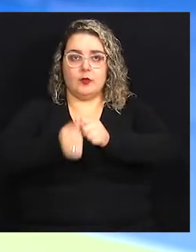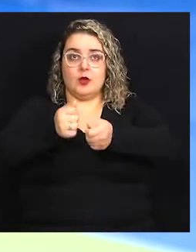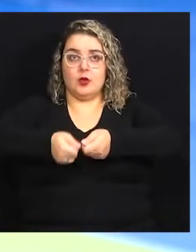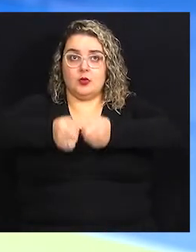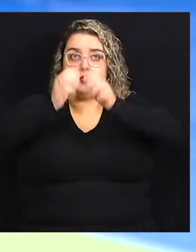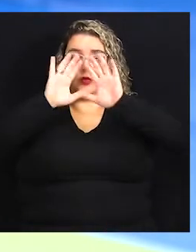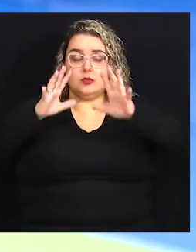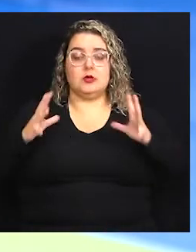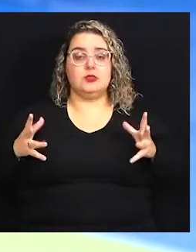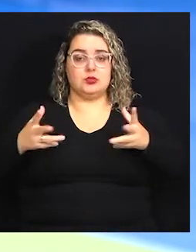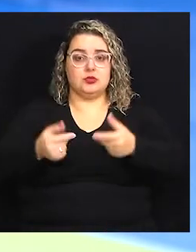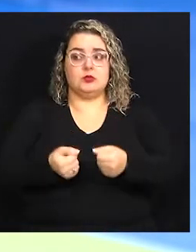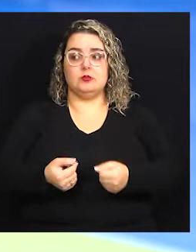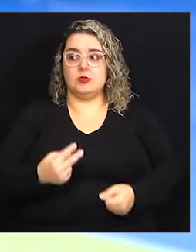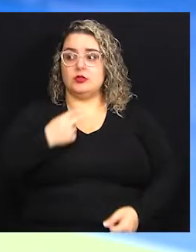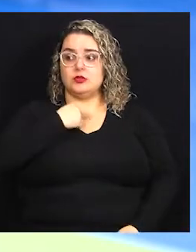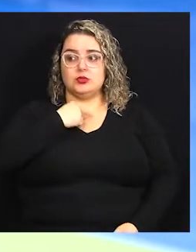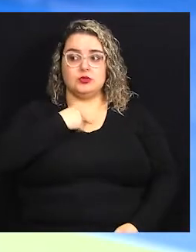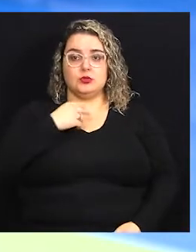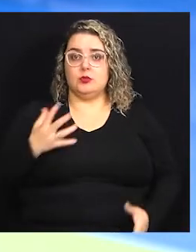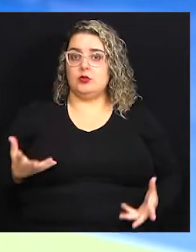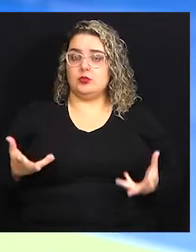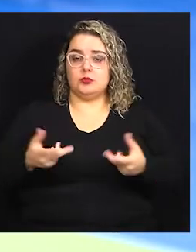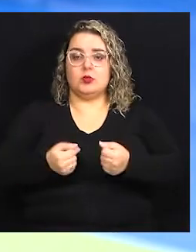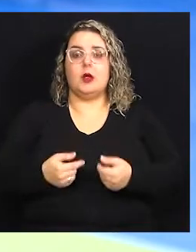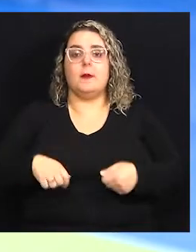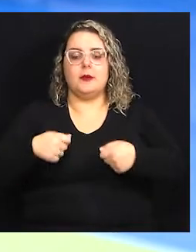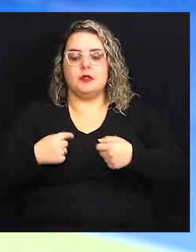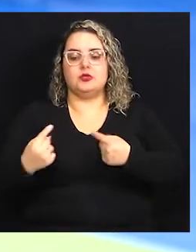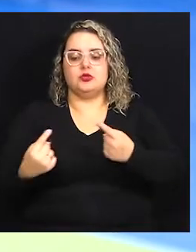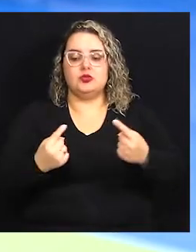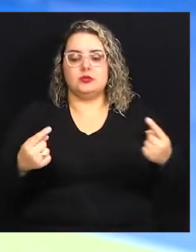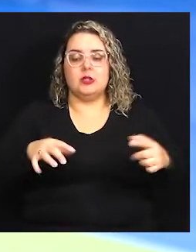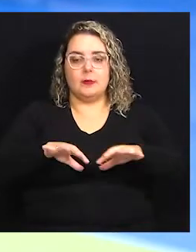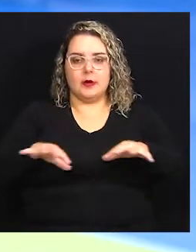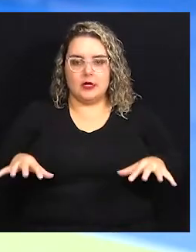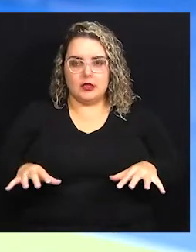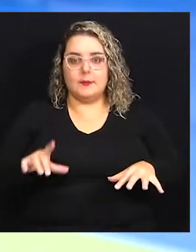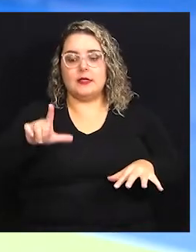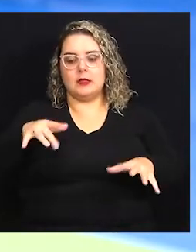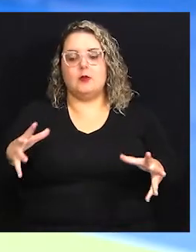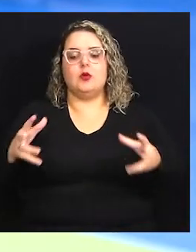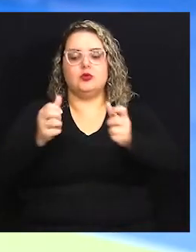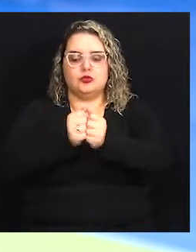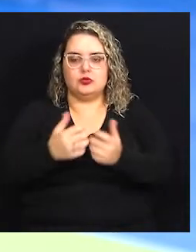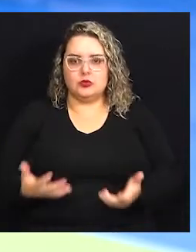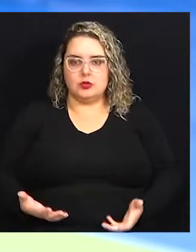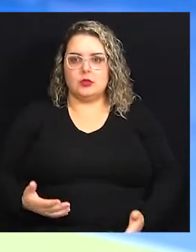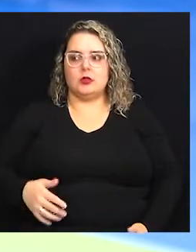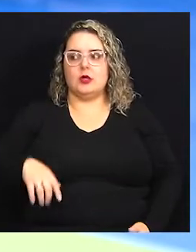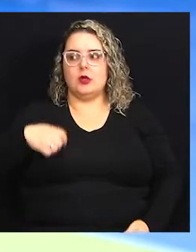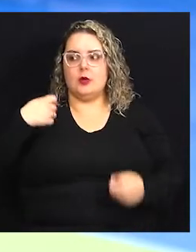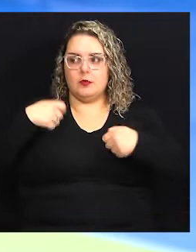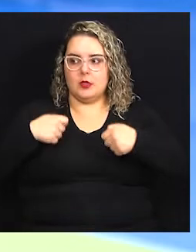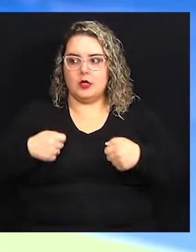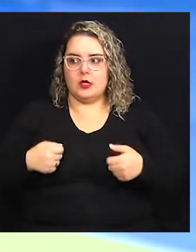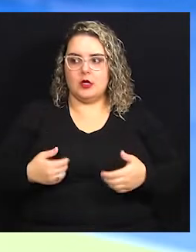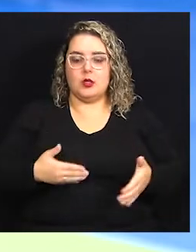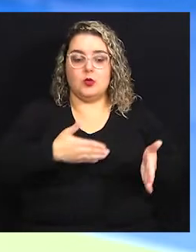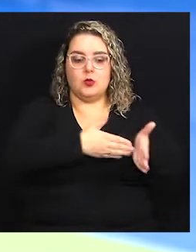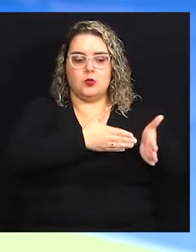esporte coletivo, mas você não pode começar ele como coletivo, você tem que começar ele com individual. Eu tenho que conhecer o seu limiar, conhecer o